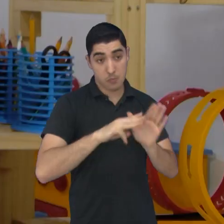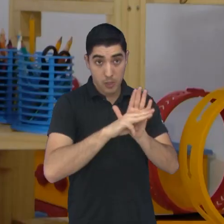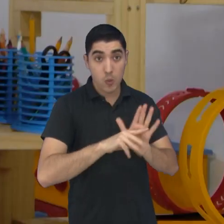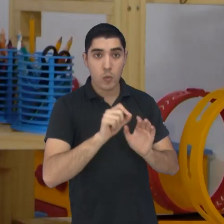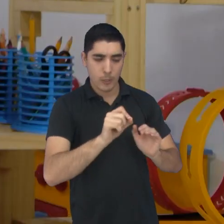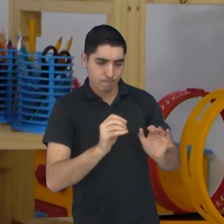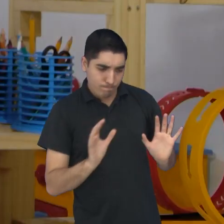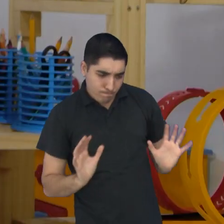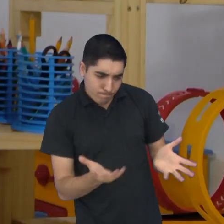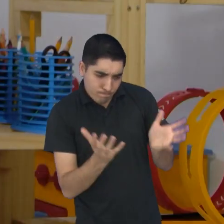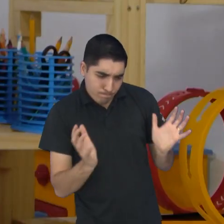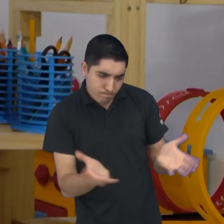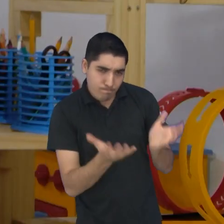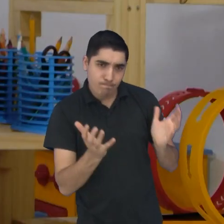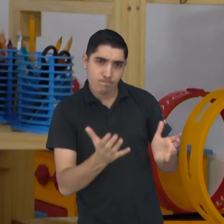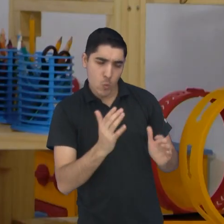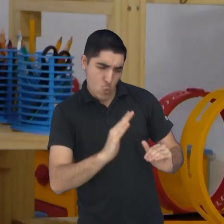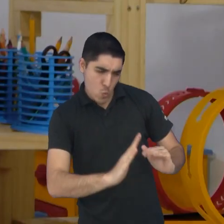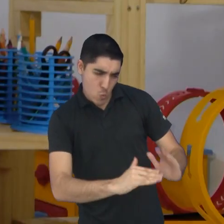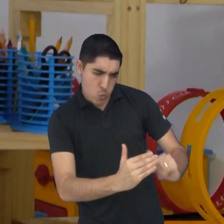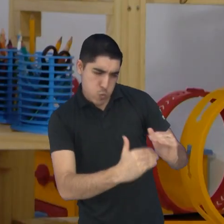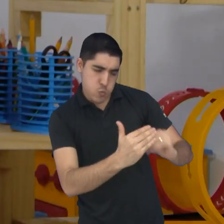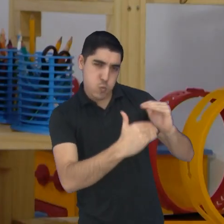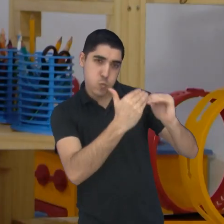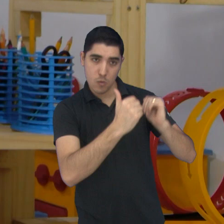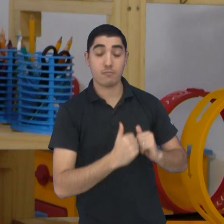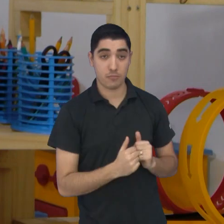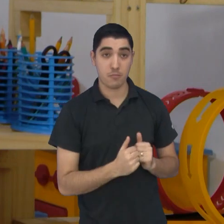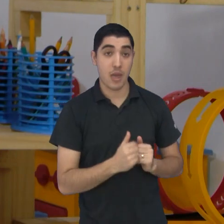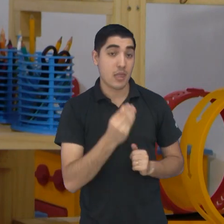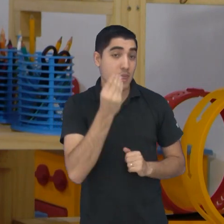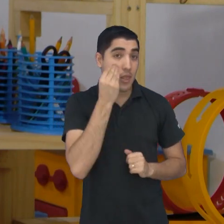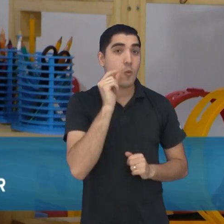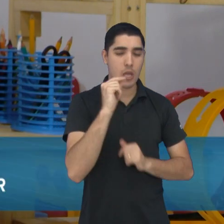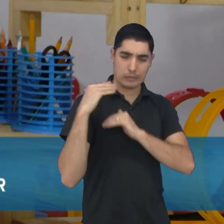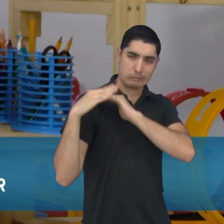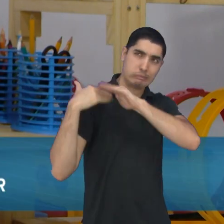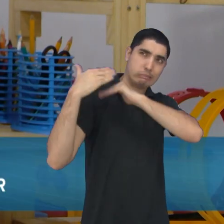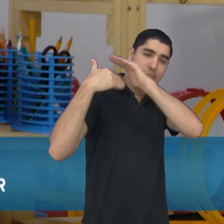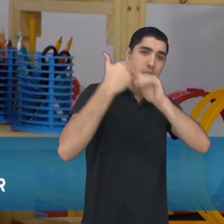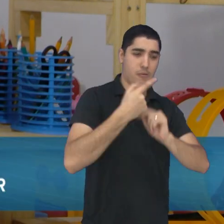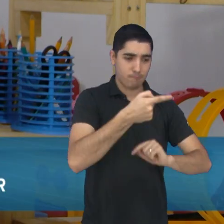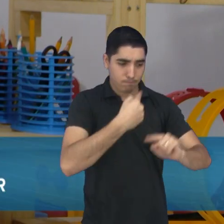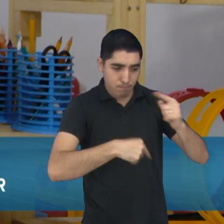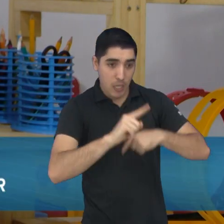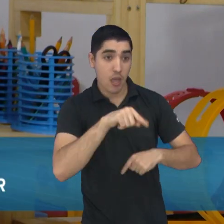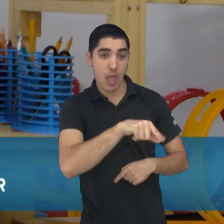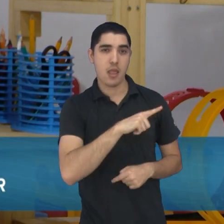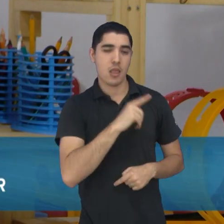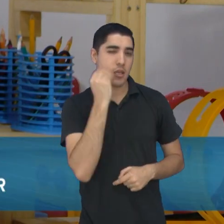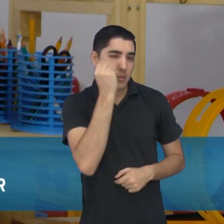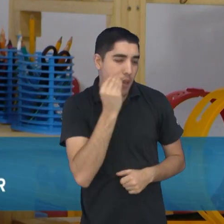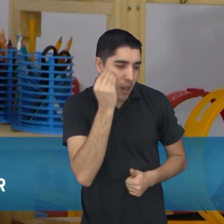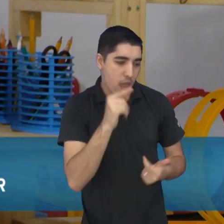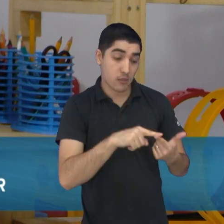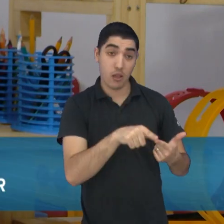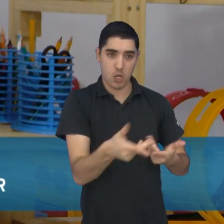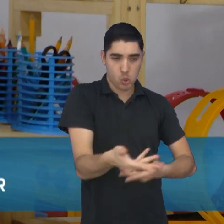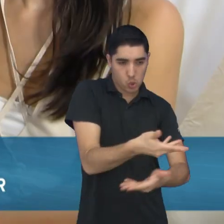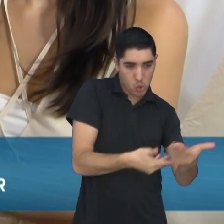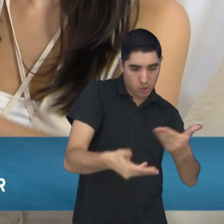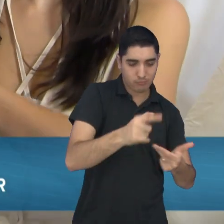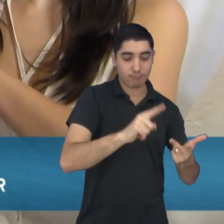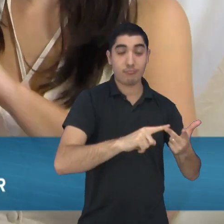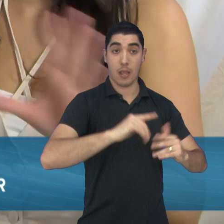construtivismo. Então, é construir o conhecimento e o aprendizado através das vivências, das experiências, da associação e da